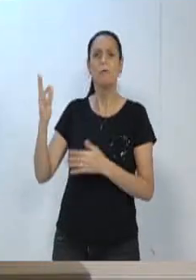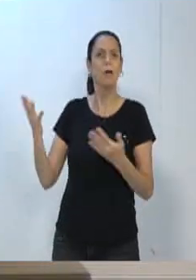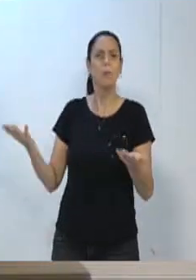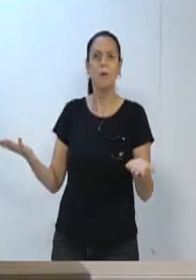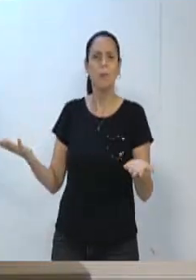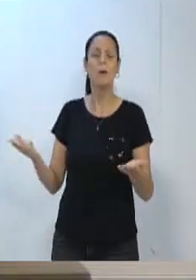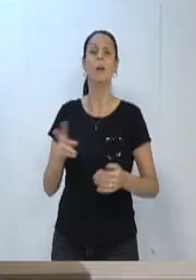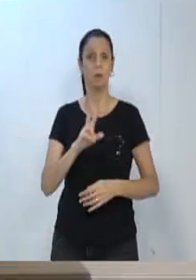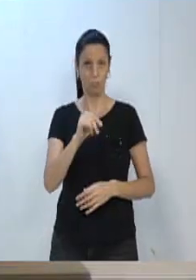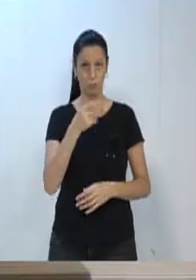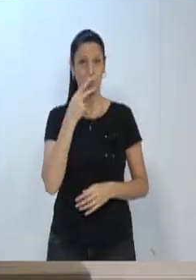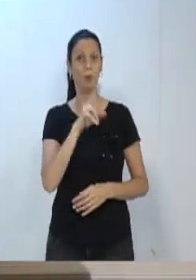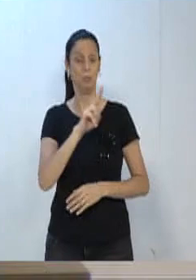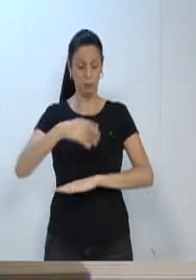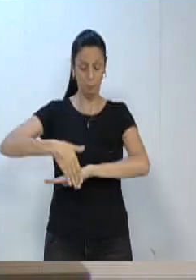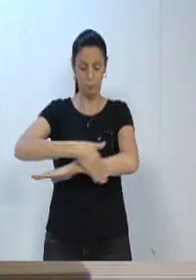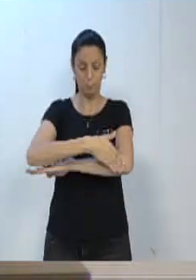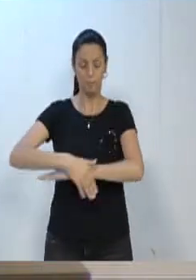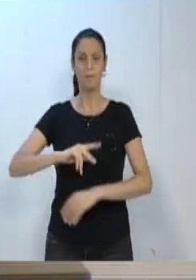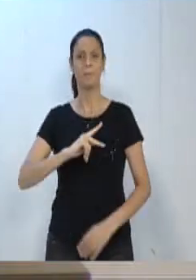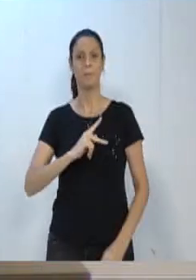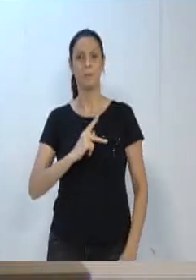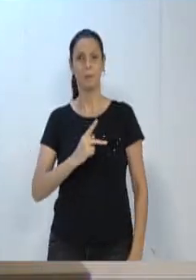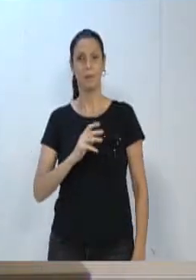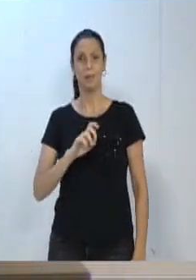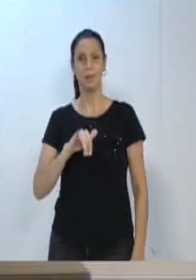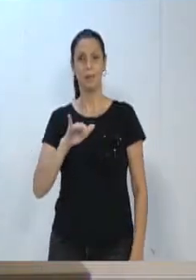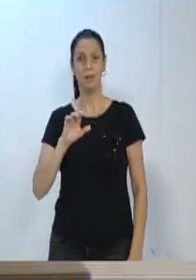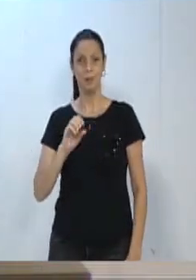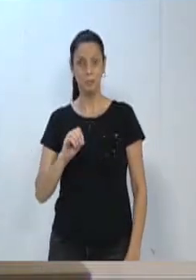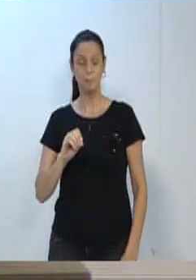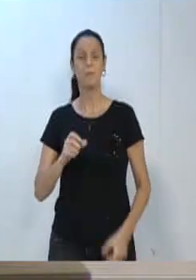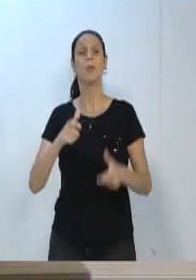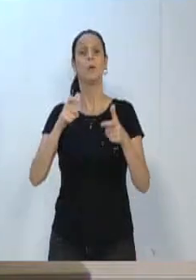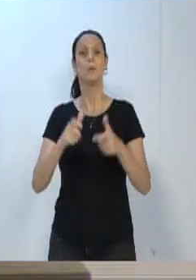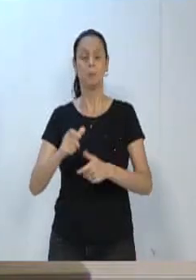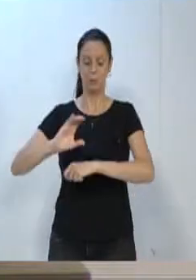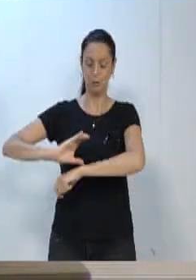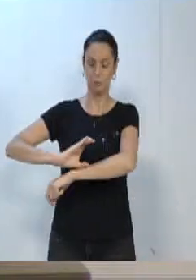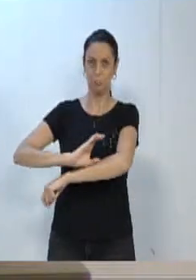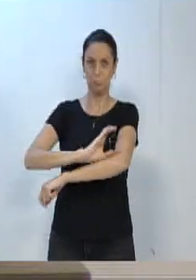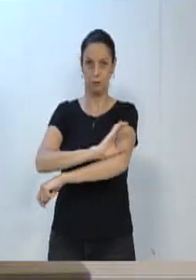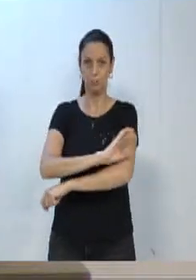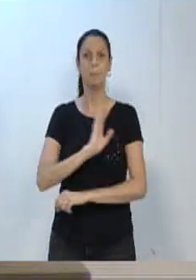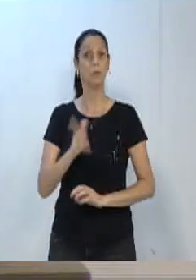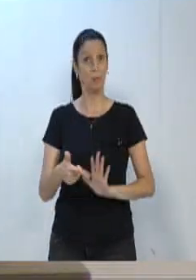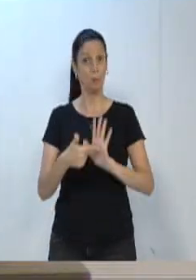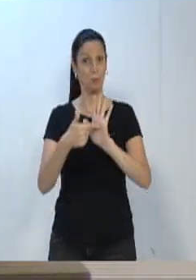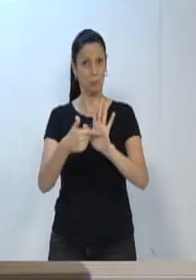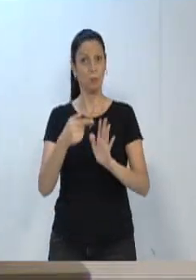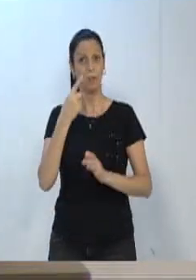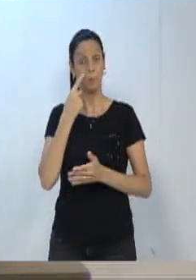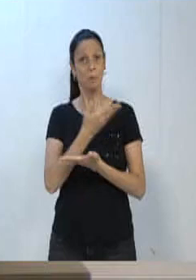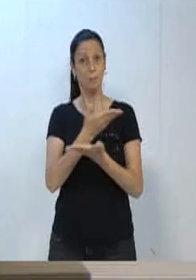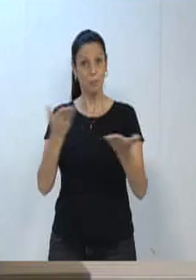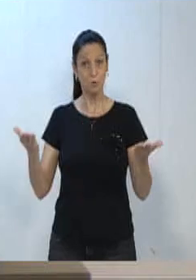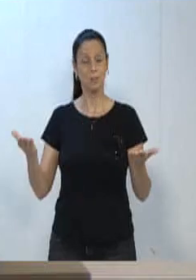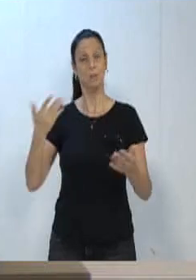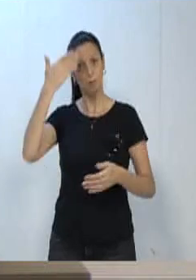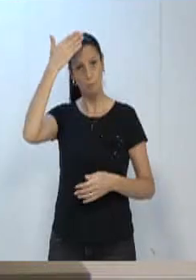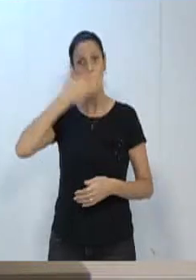qual é a Rua Hélio Coelho Gomes, que fica na região da Itapava Norte. Eu trouxe aqui uma prestação de